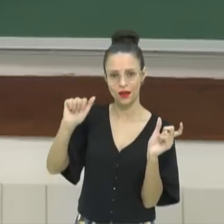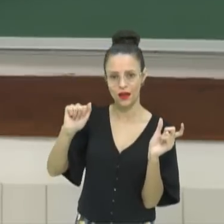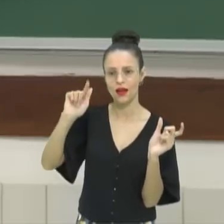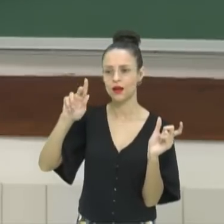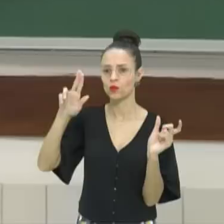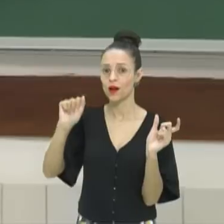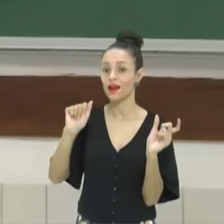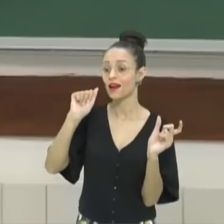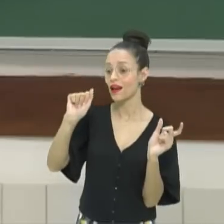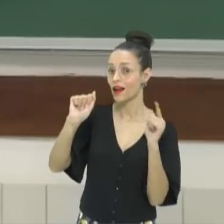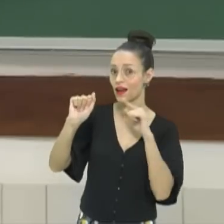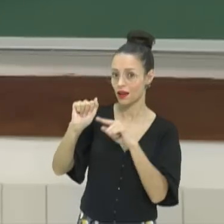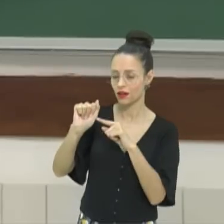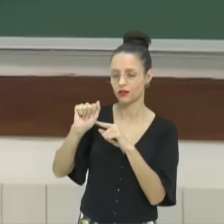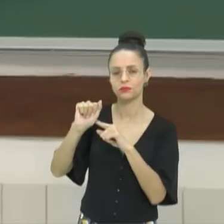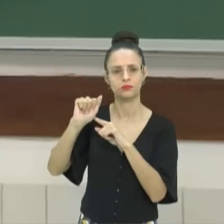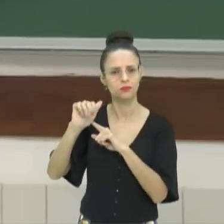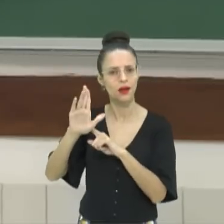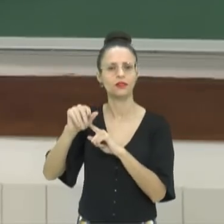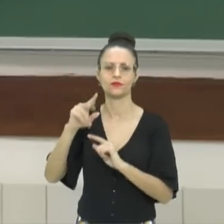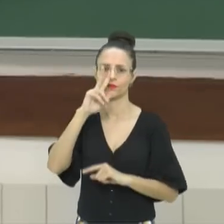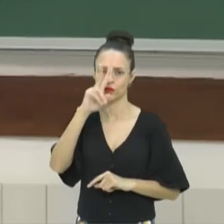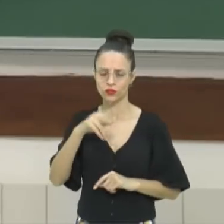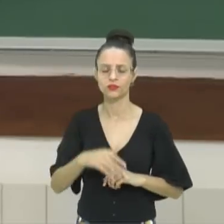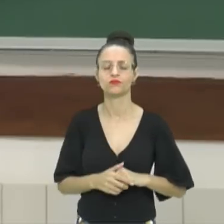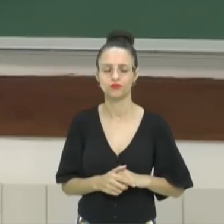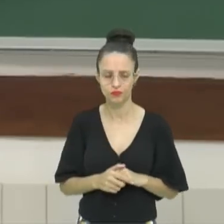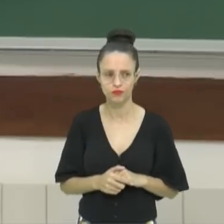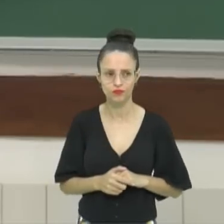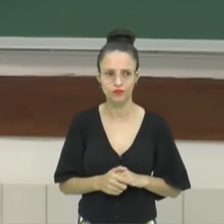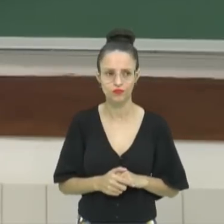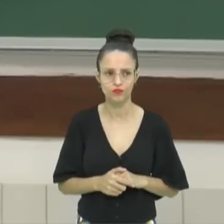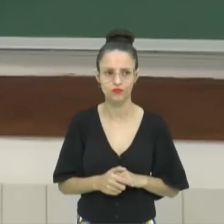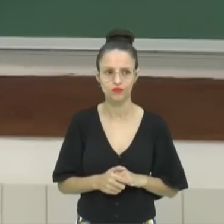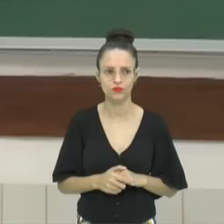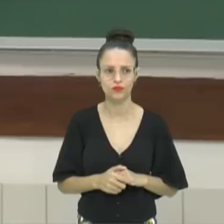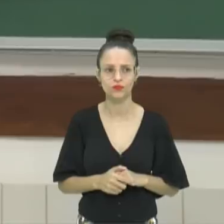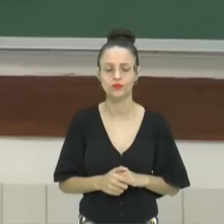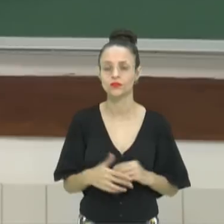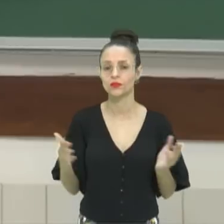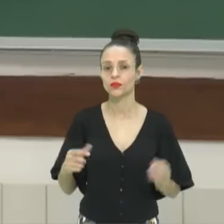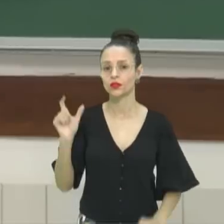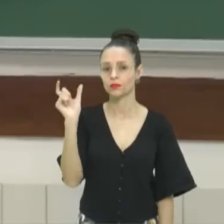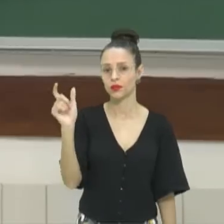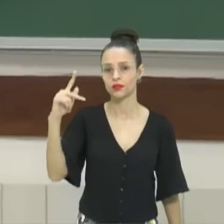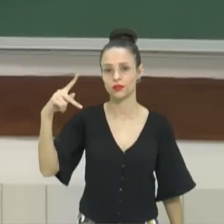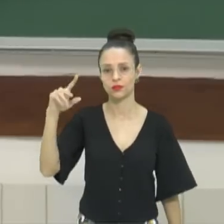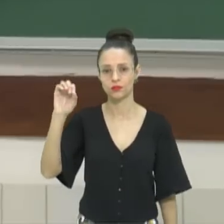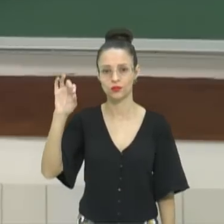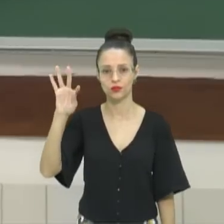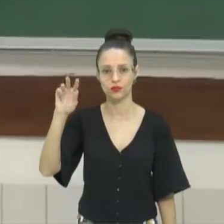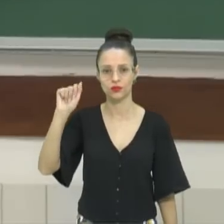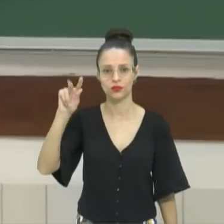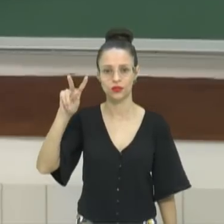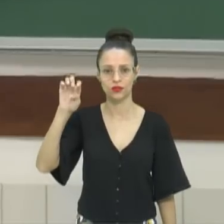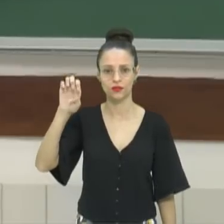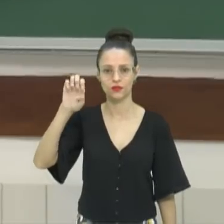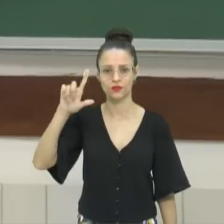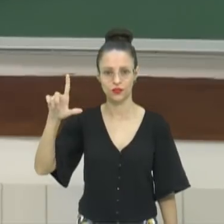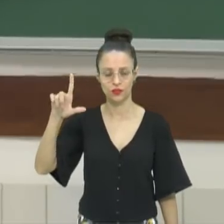Água. A sílaba mais forte é o A. Depois a outra é mais fraca. Palavra potável, ó.